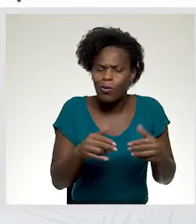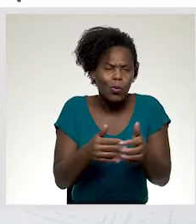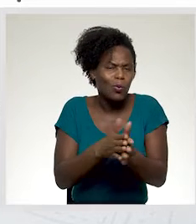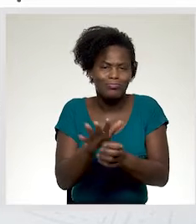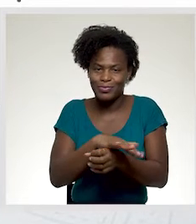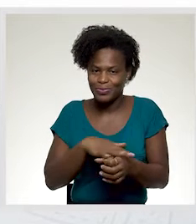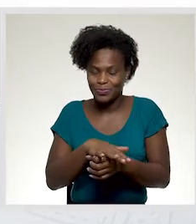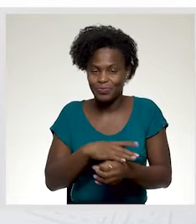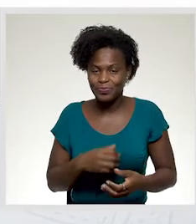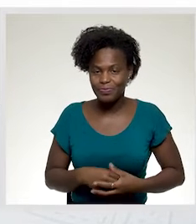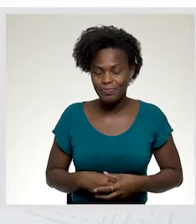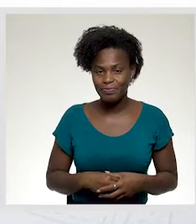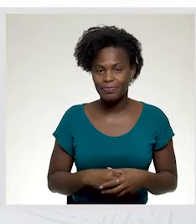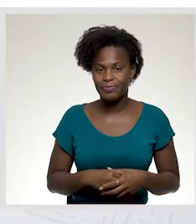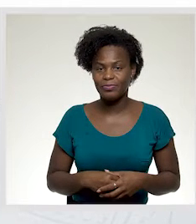circunstâncias.